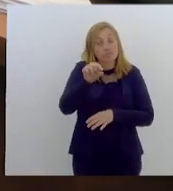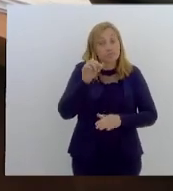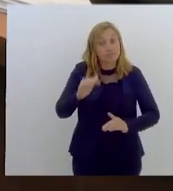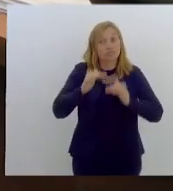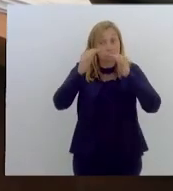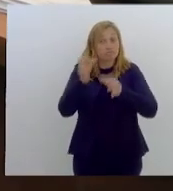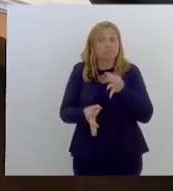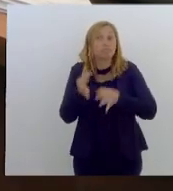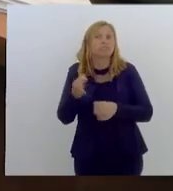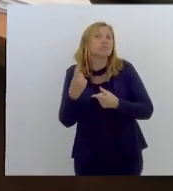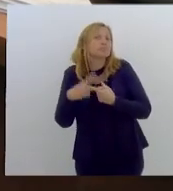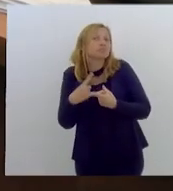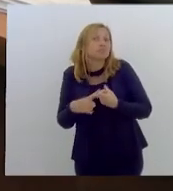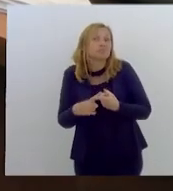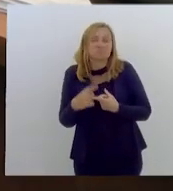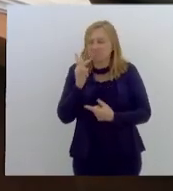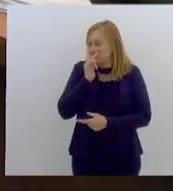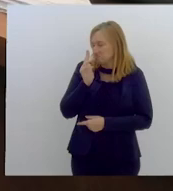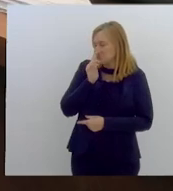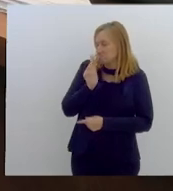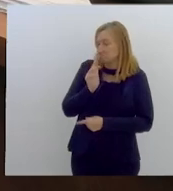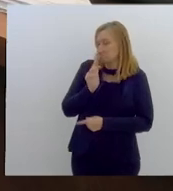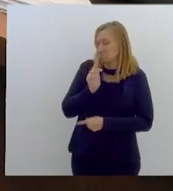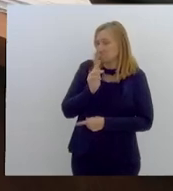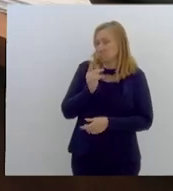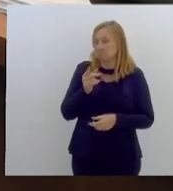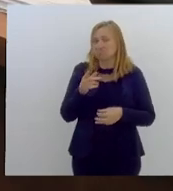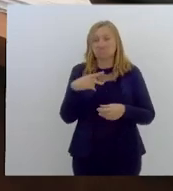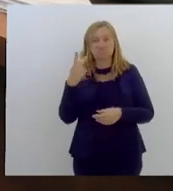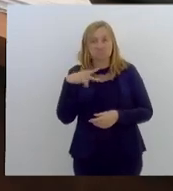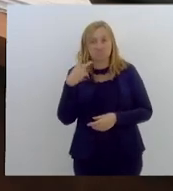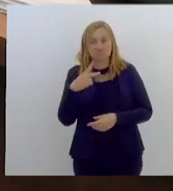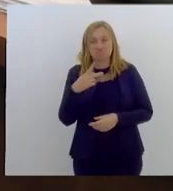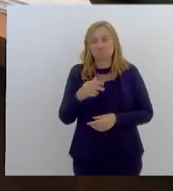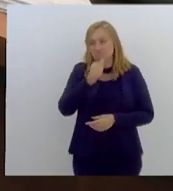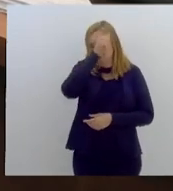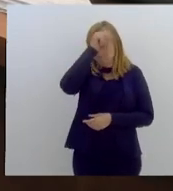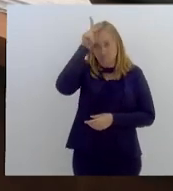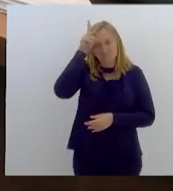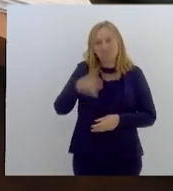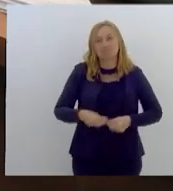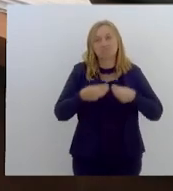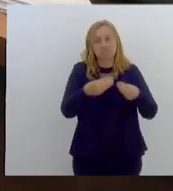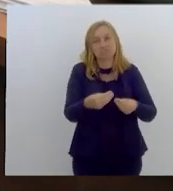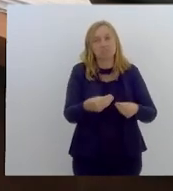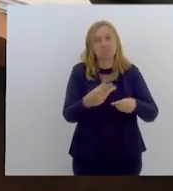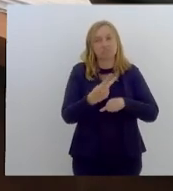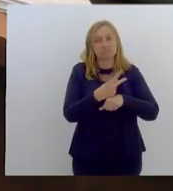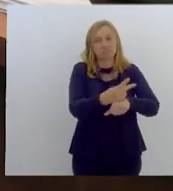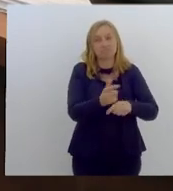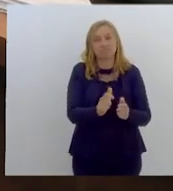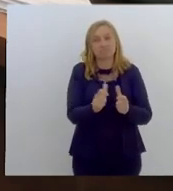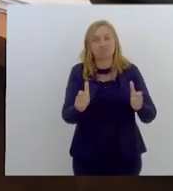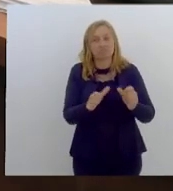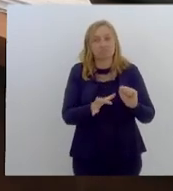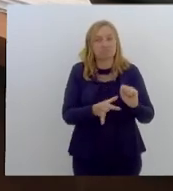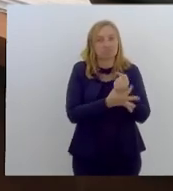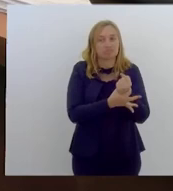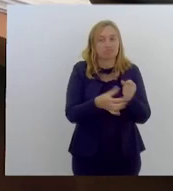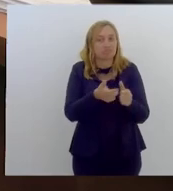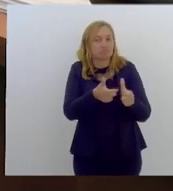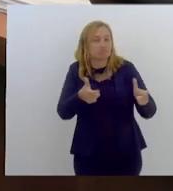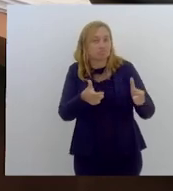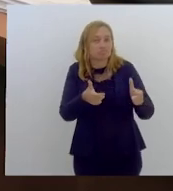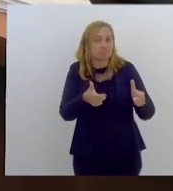judicial, porque não me parece que politicamente um prefeito daria um benefício tamanho com uma segurança jurídica tão